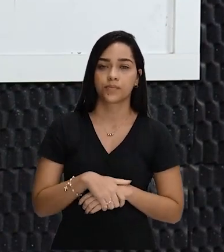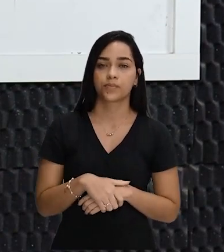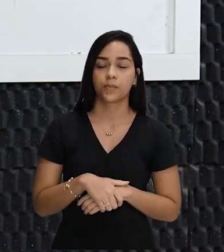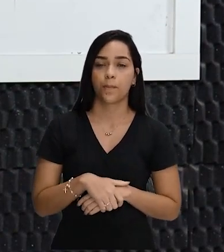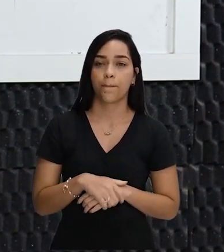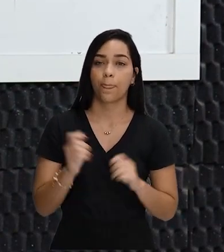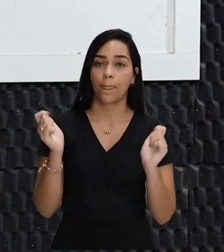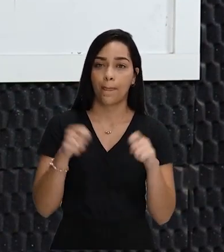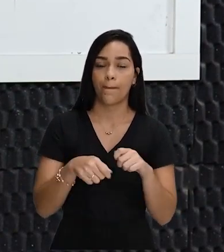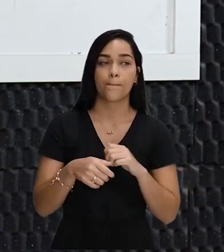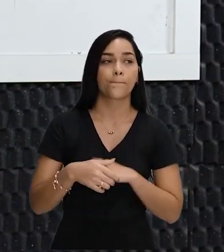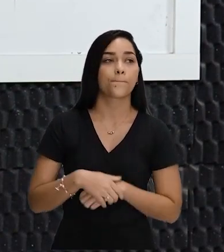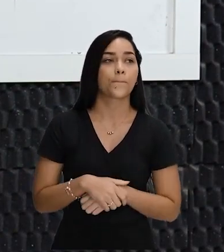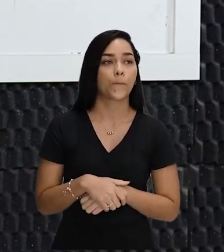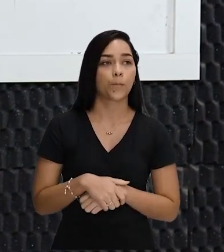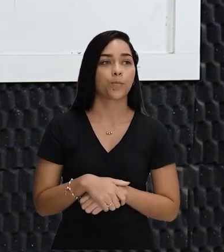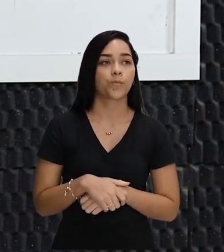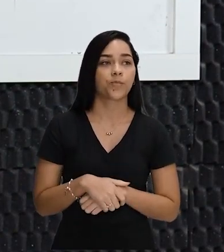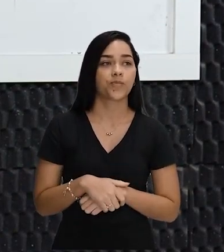possibilidades